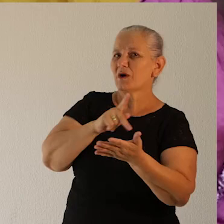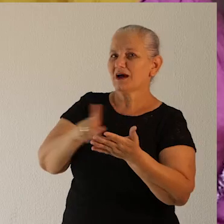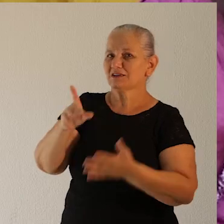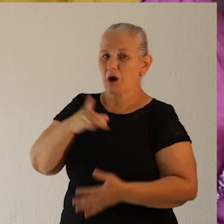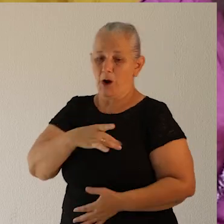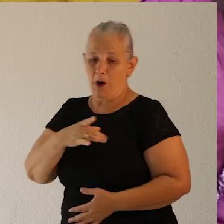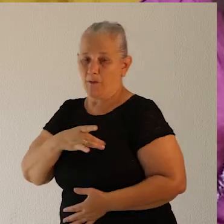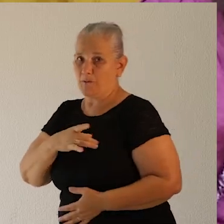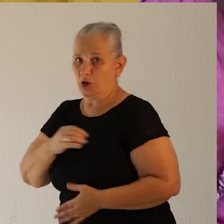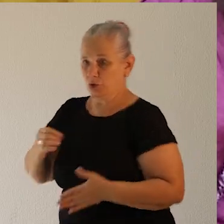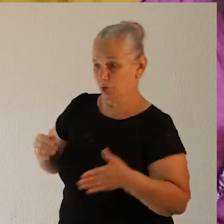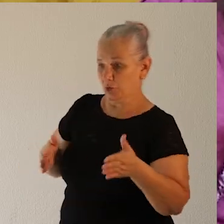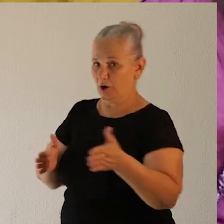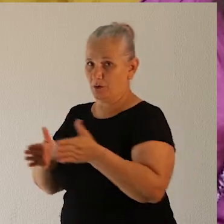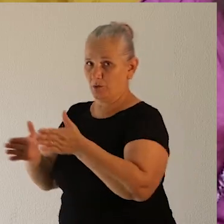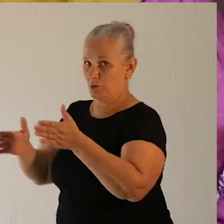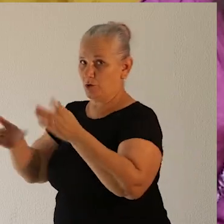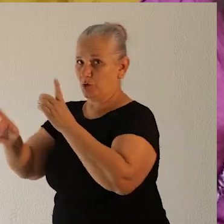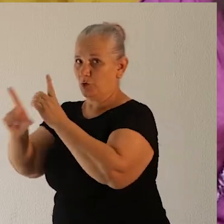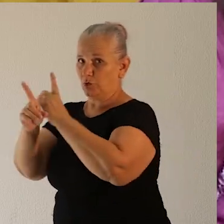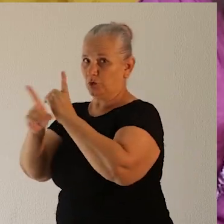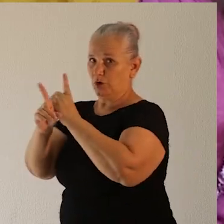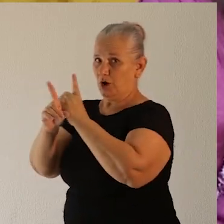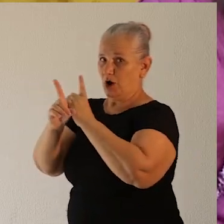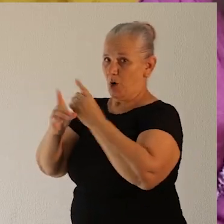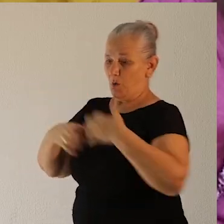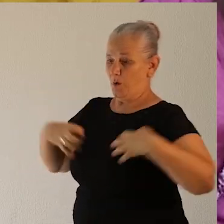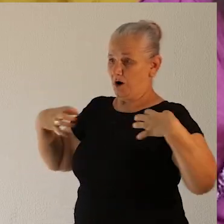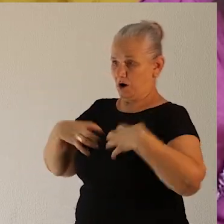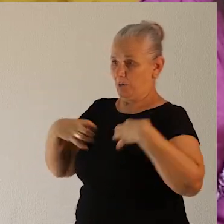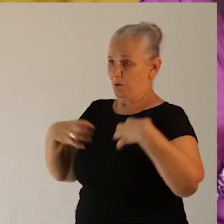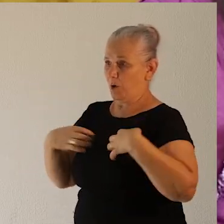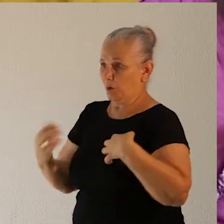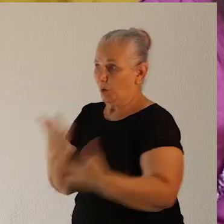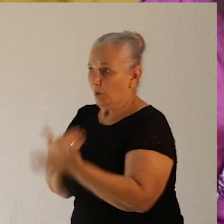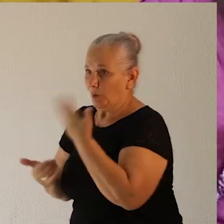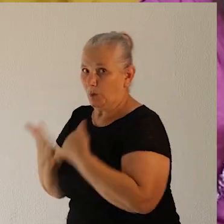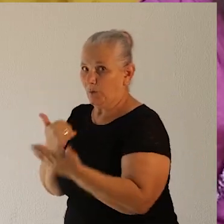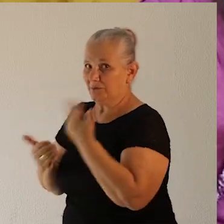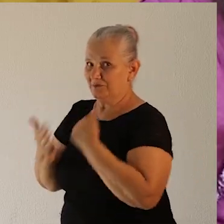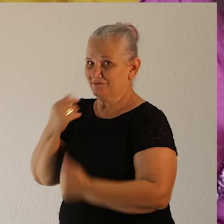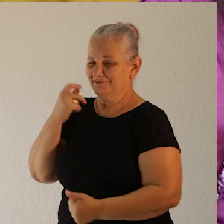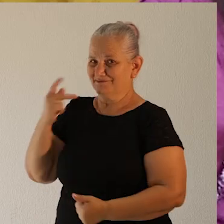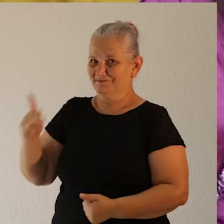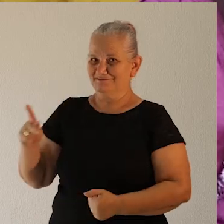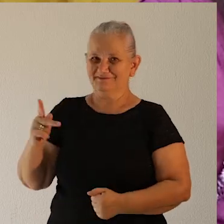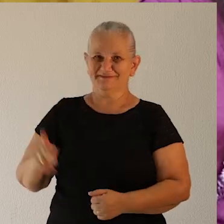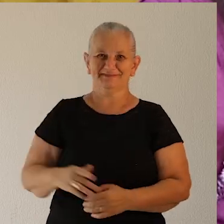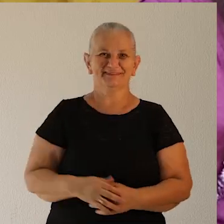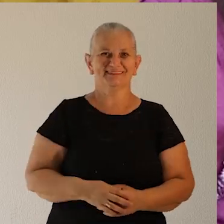de cruzar pelo caminho um mamute e virar quitute.